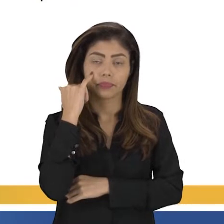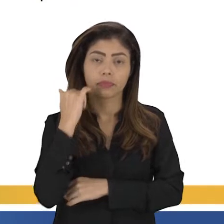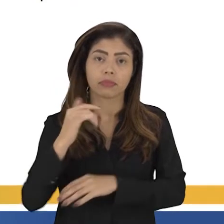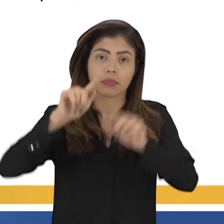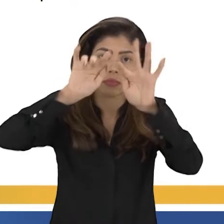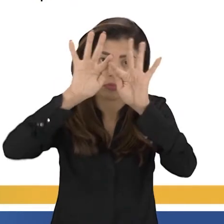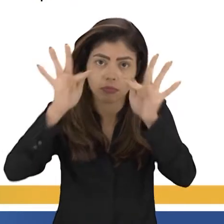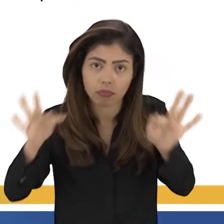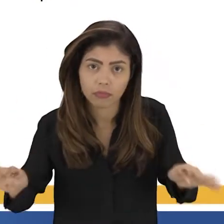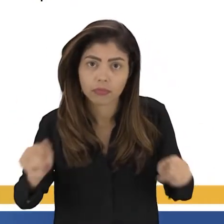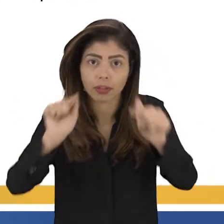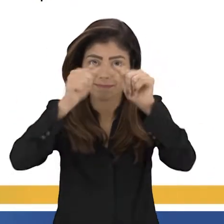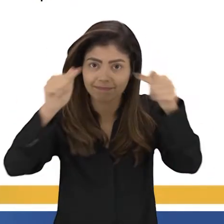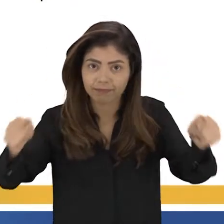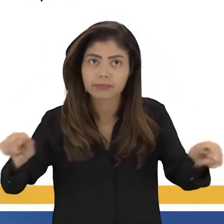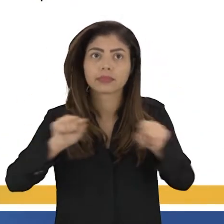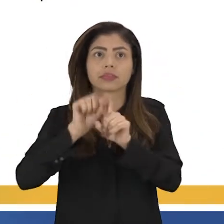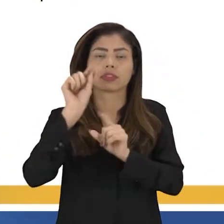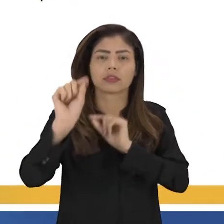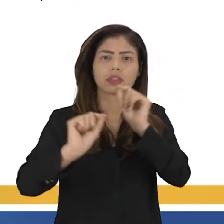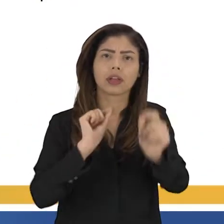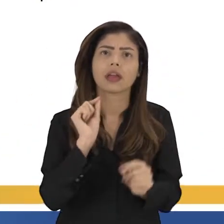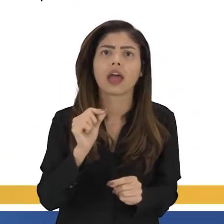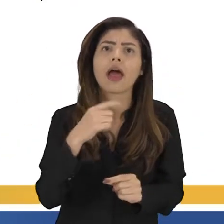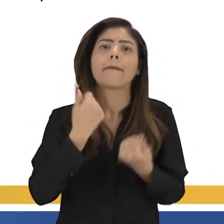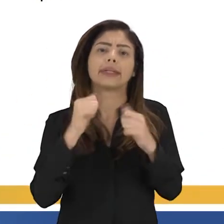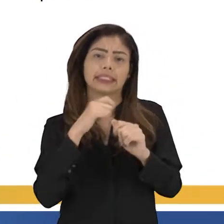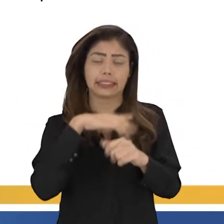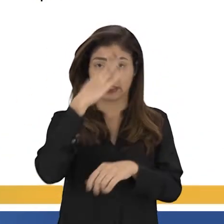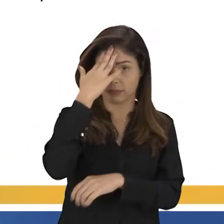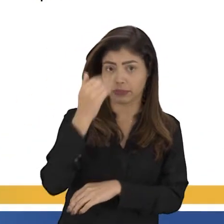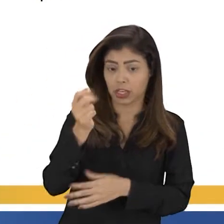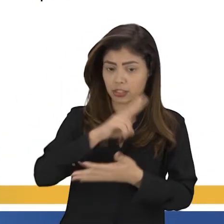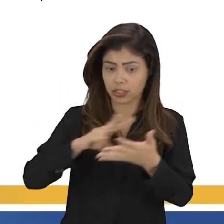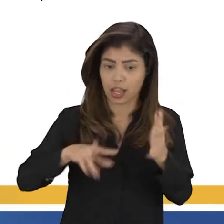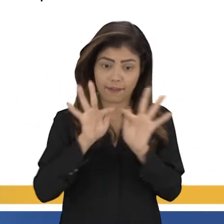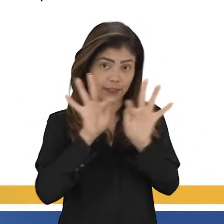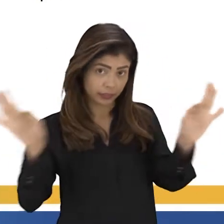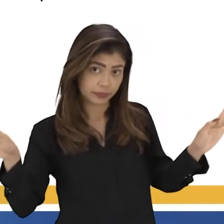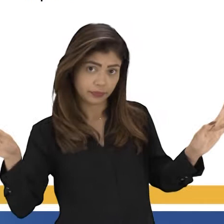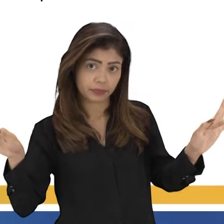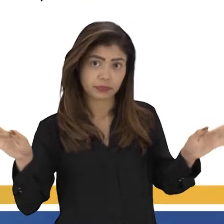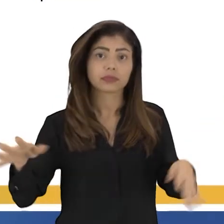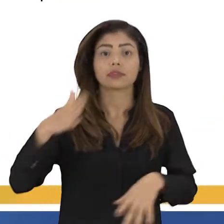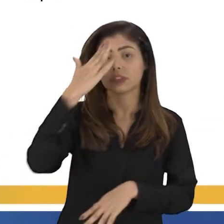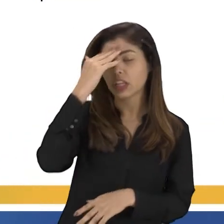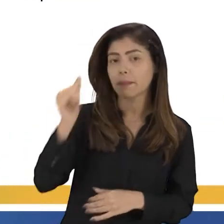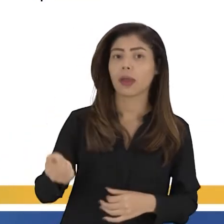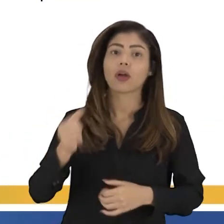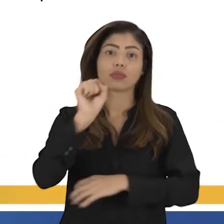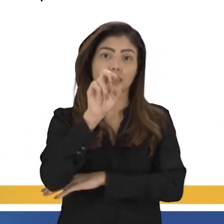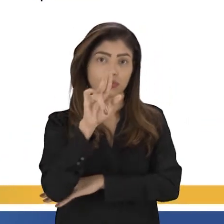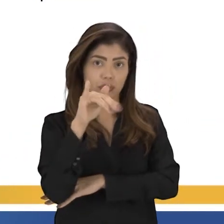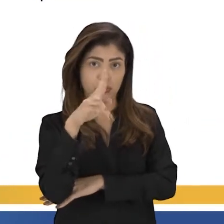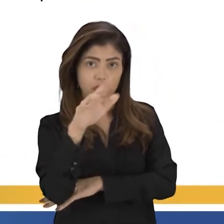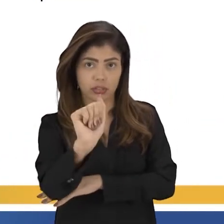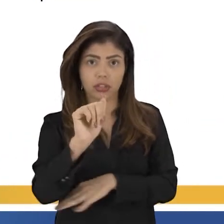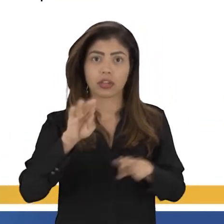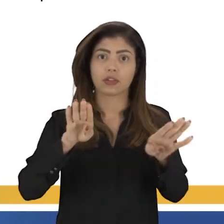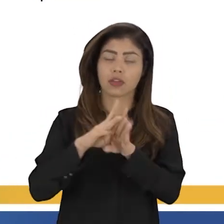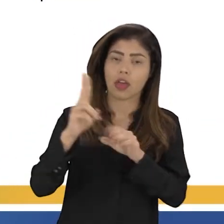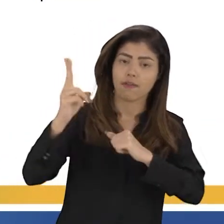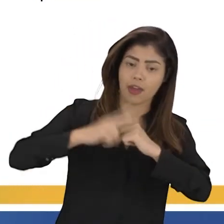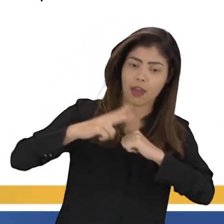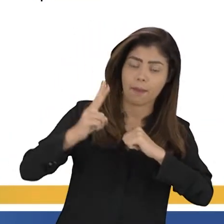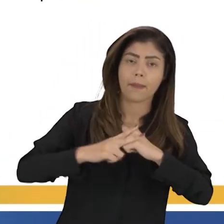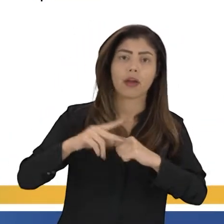A gramática na língua inglesa, ela te exige porque você precisa saber delas para ler as frases. Tem que saber o que é um sujeito, o que é um tempo verbal,